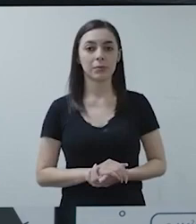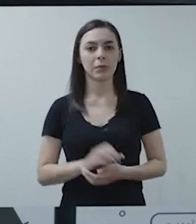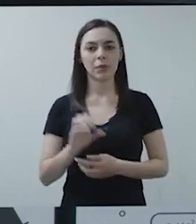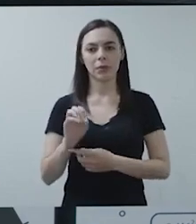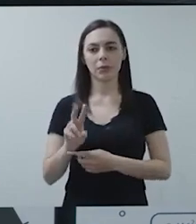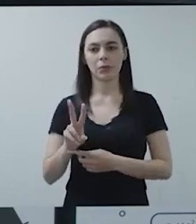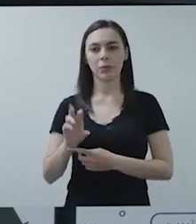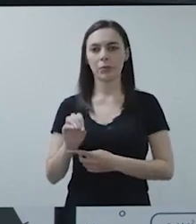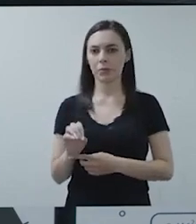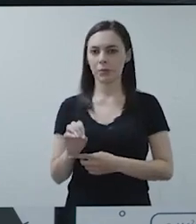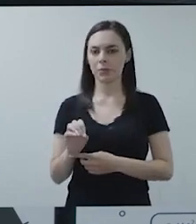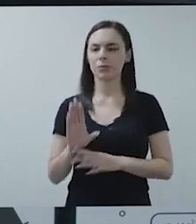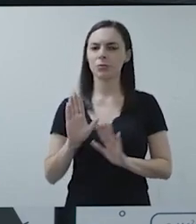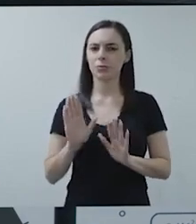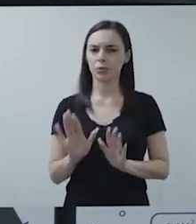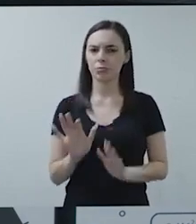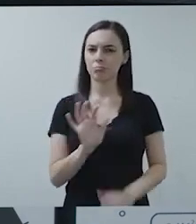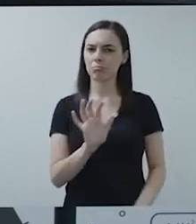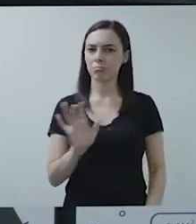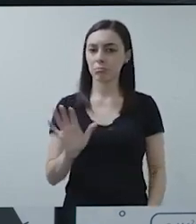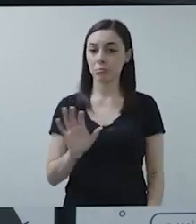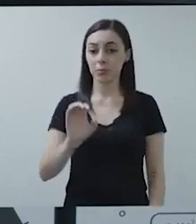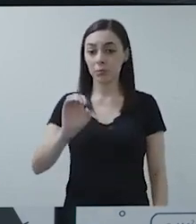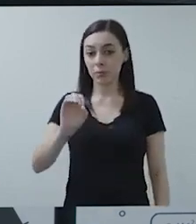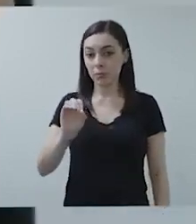Ovo também, já estou dizendo aqui a primeira letra.